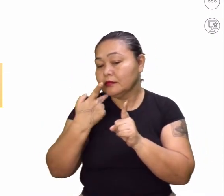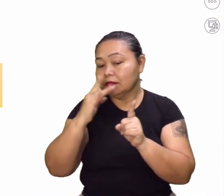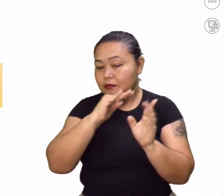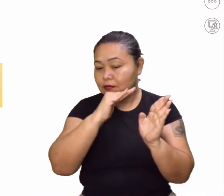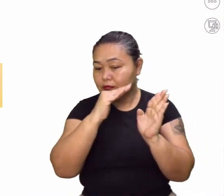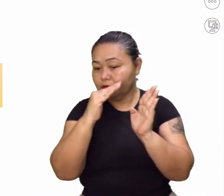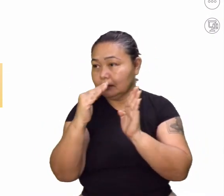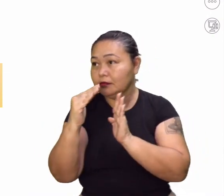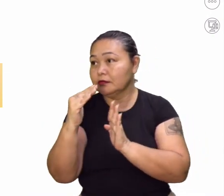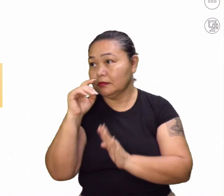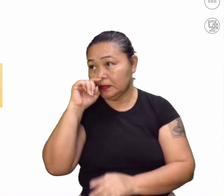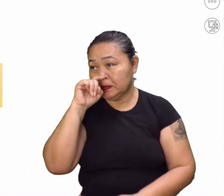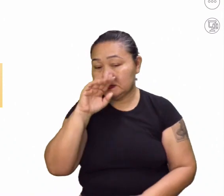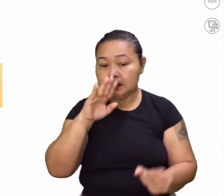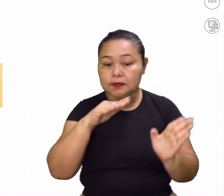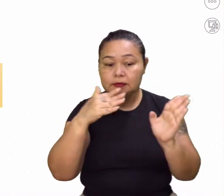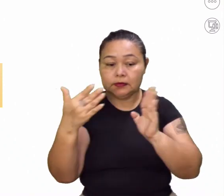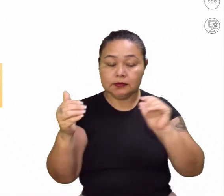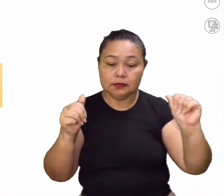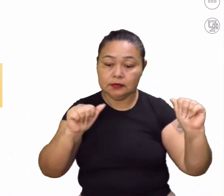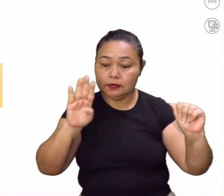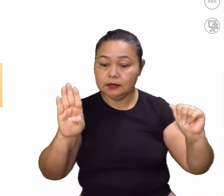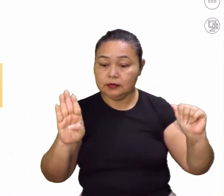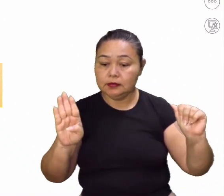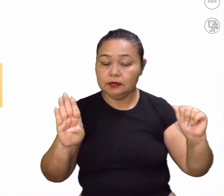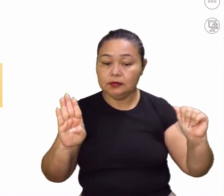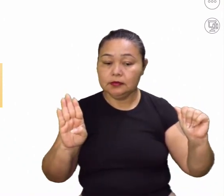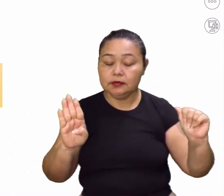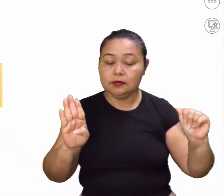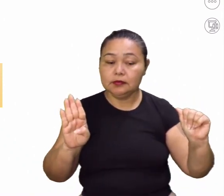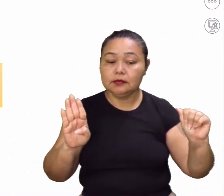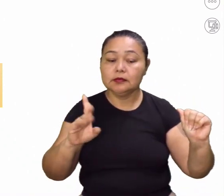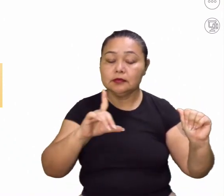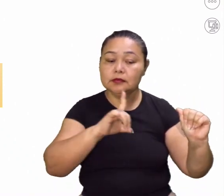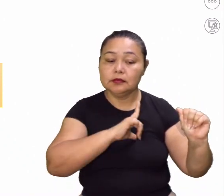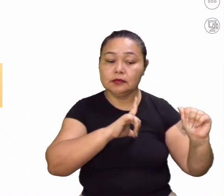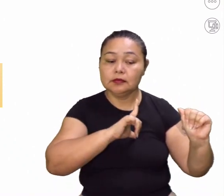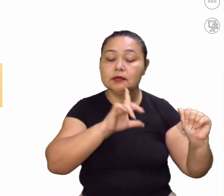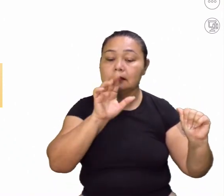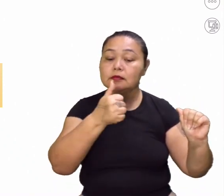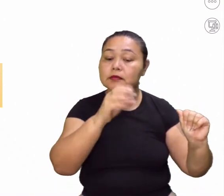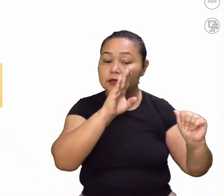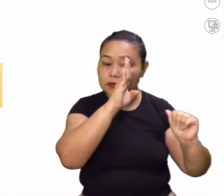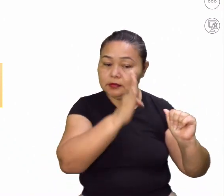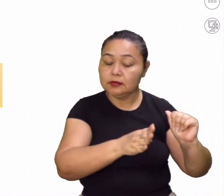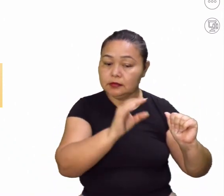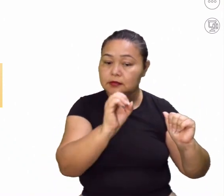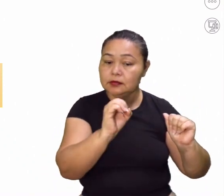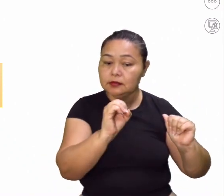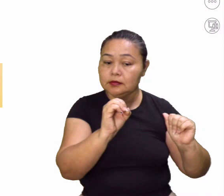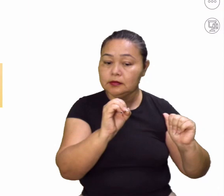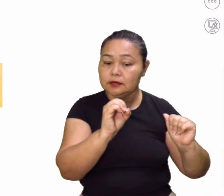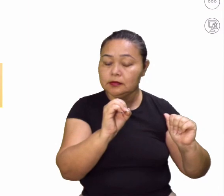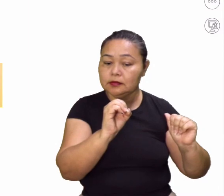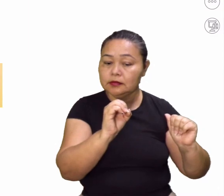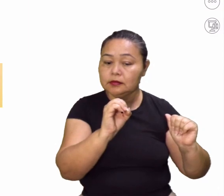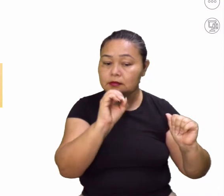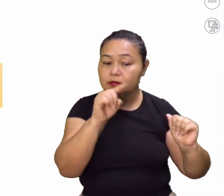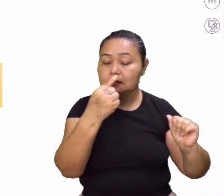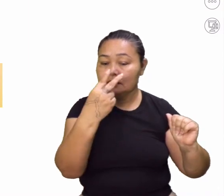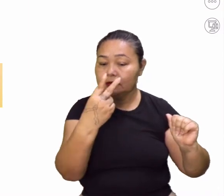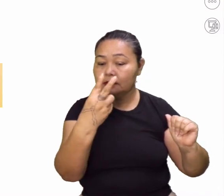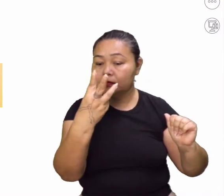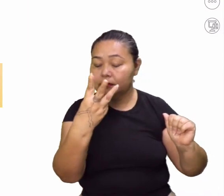Jorge colocou. Nesse intervalo de A e B, por exemplo, se aqui é o grau 1, né? O 0, aqui seria o grau